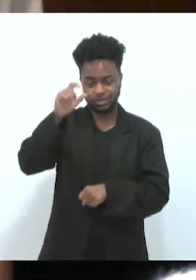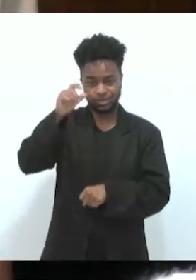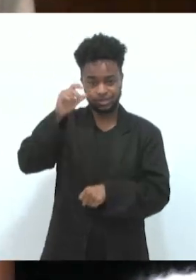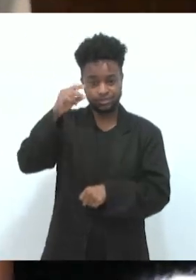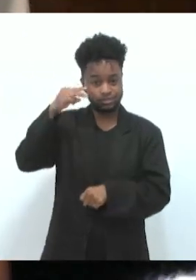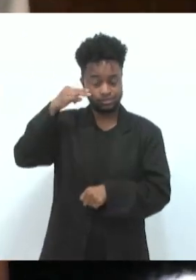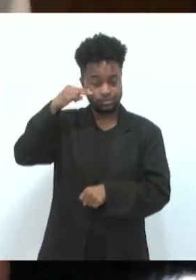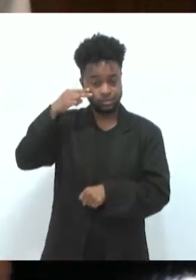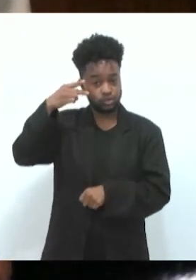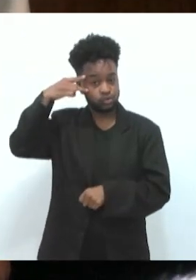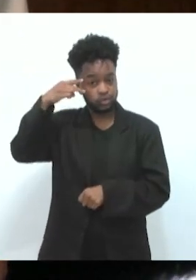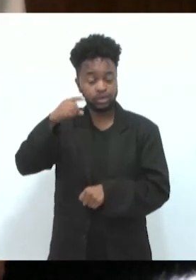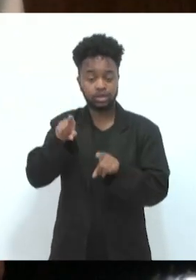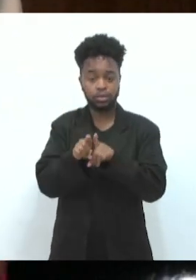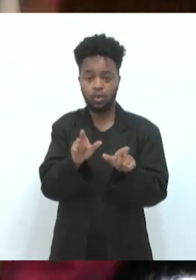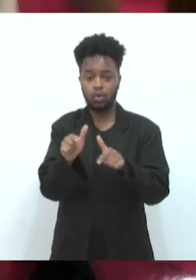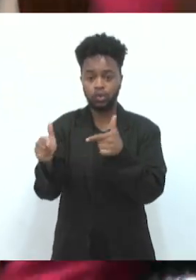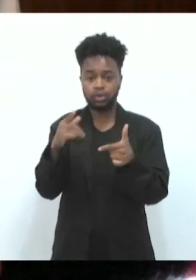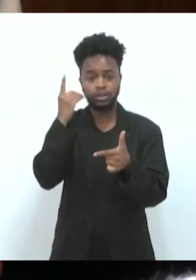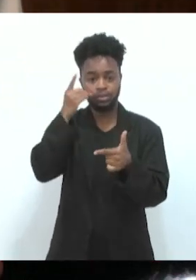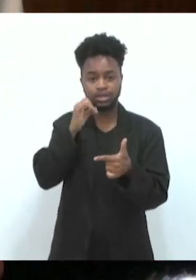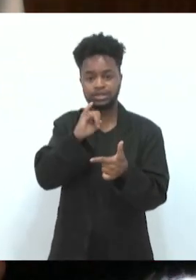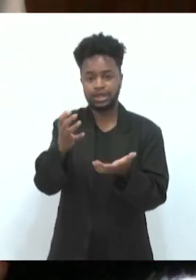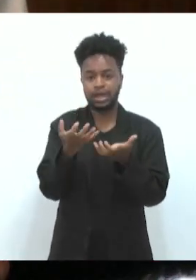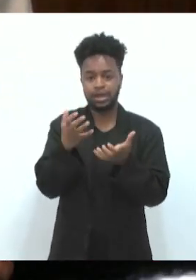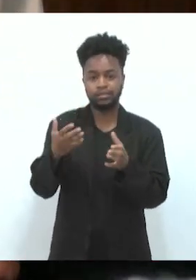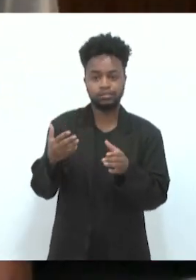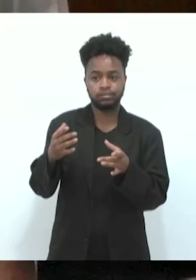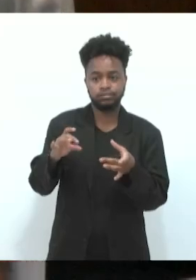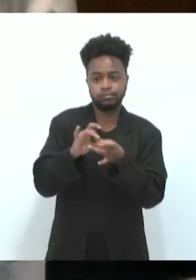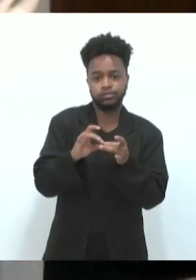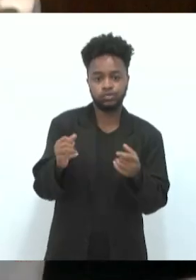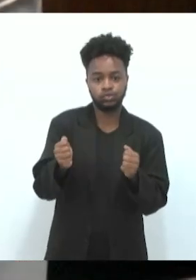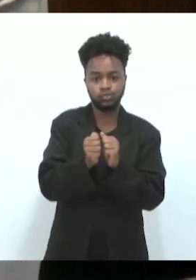aos deputados e deputadas que também queiram se associar.